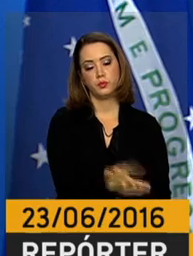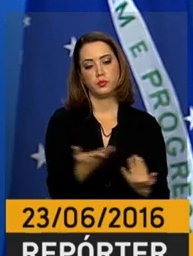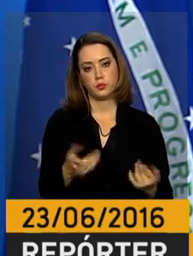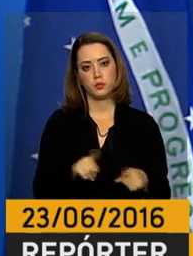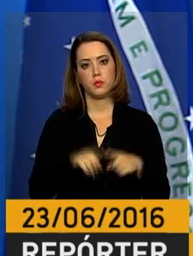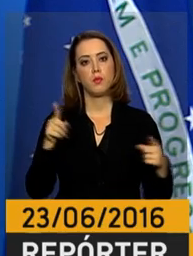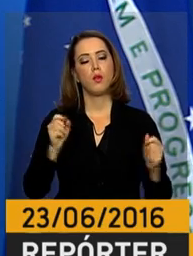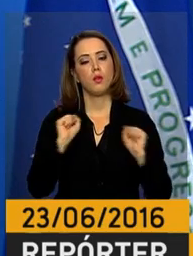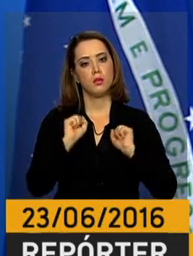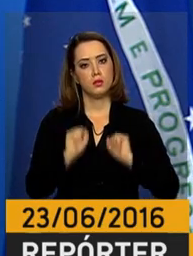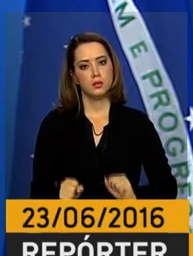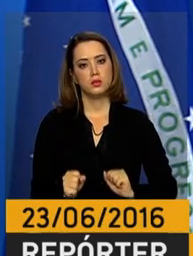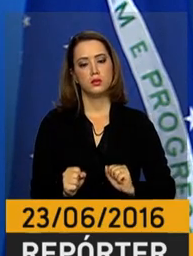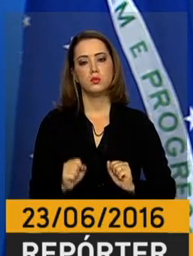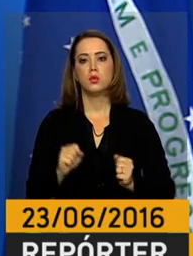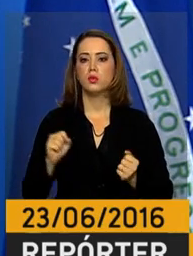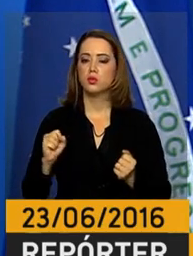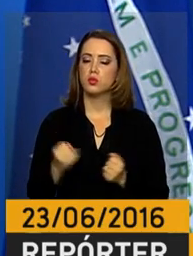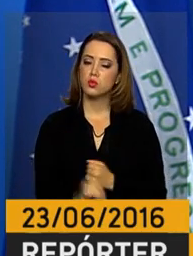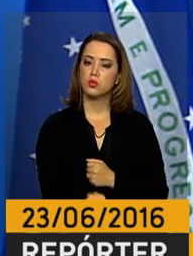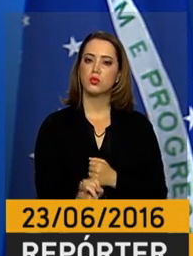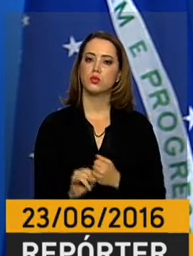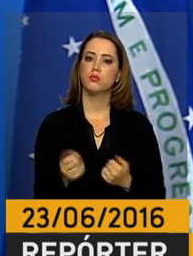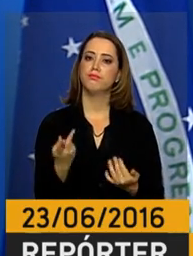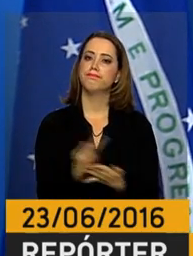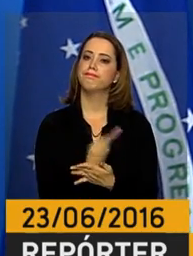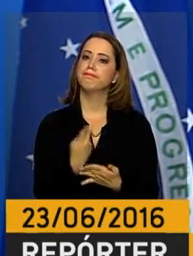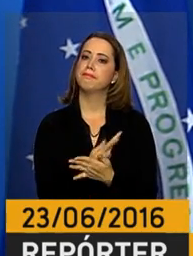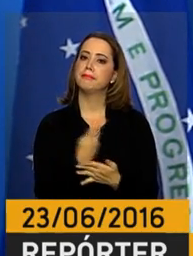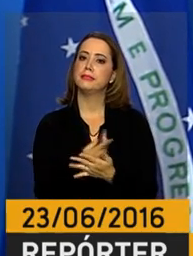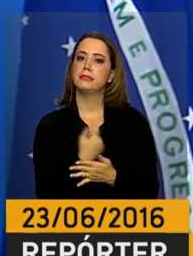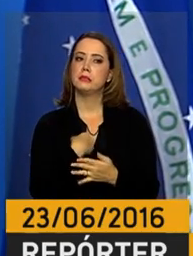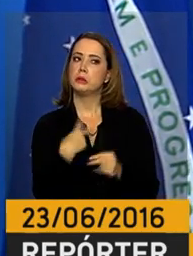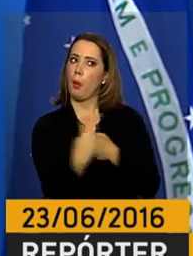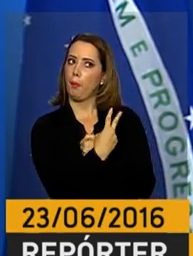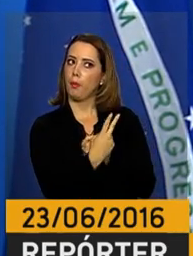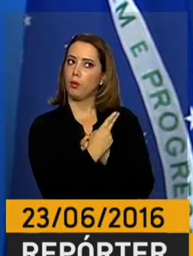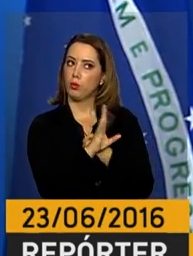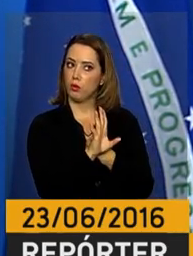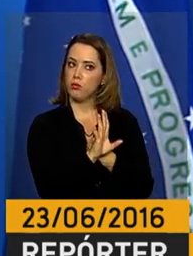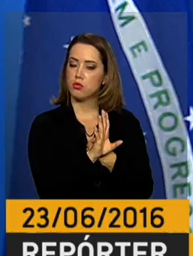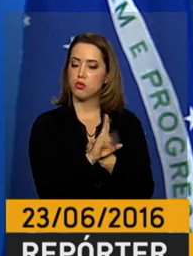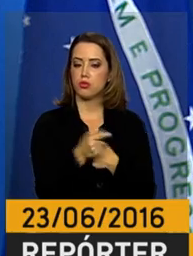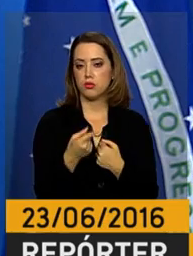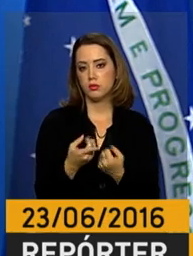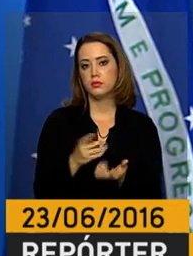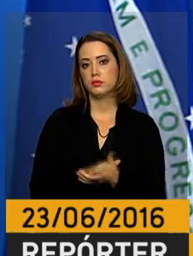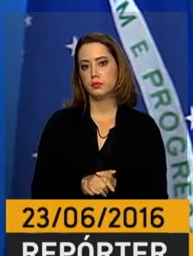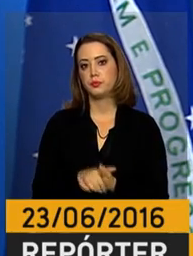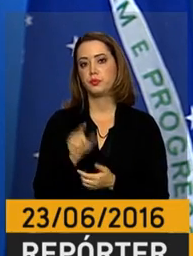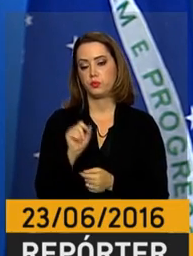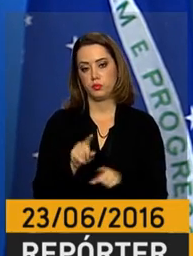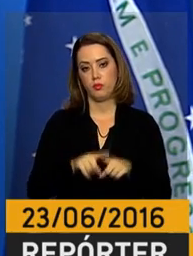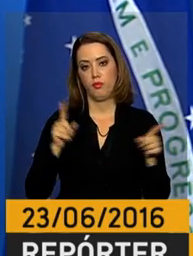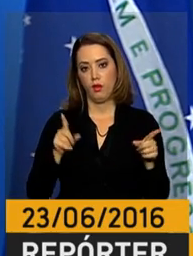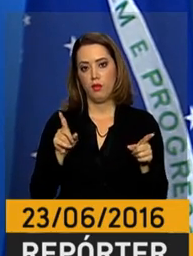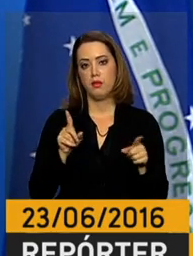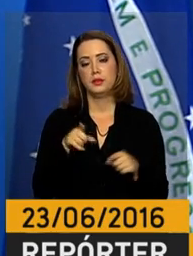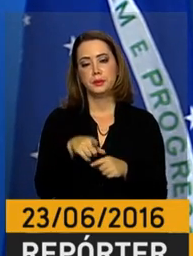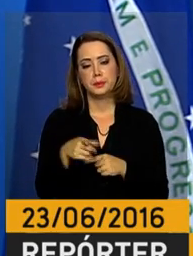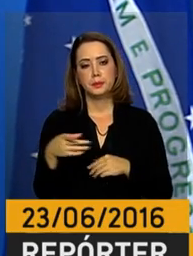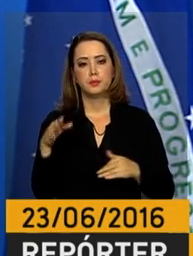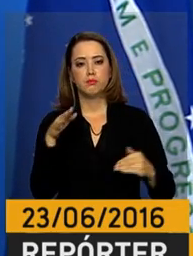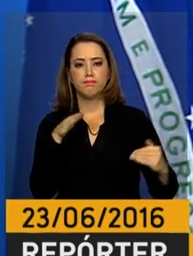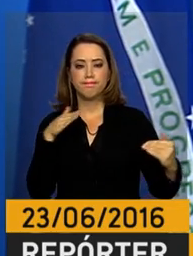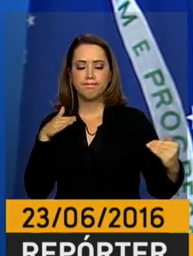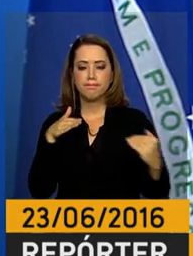podem quando prejudicadas proteg desses efeitos por ação própria nessa linha de ideias é que se